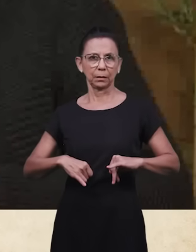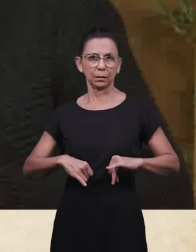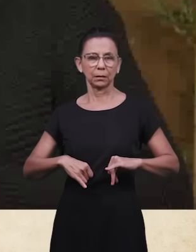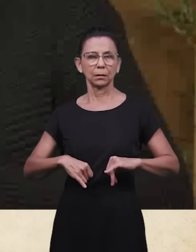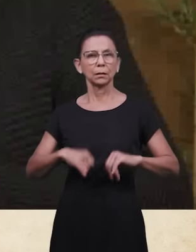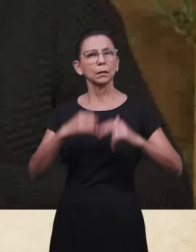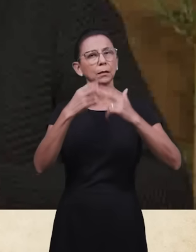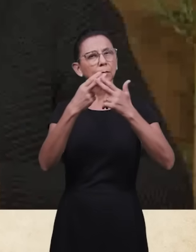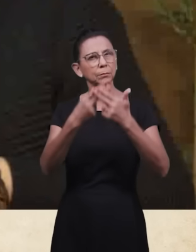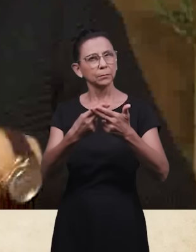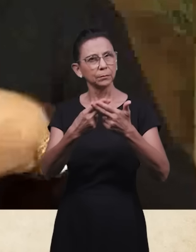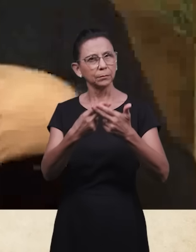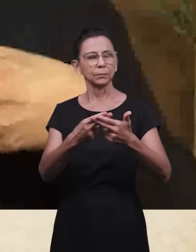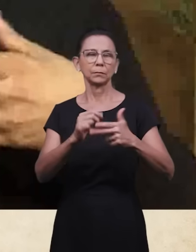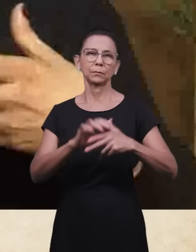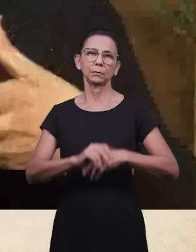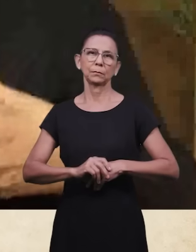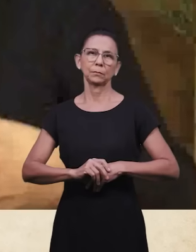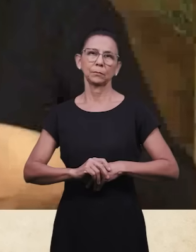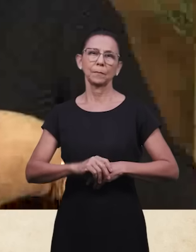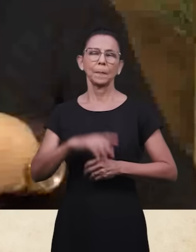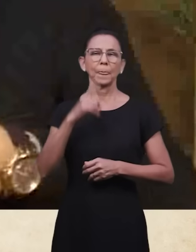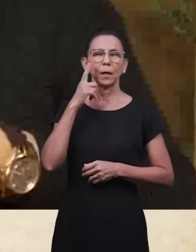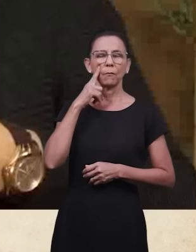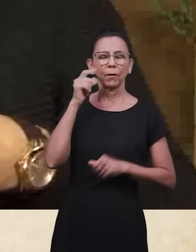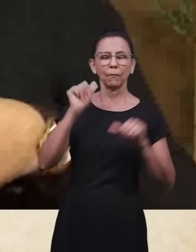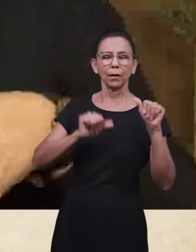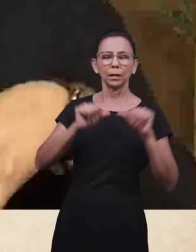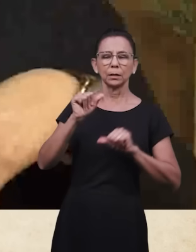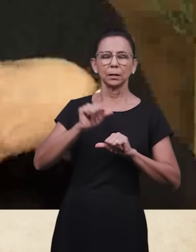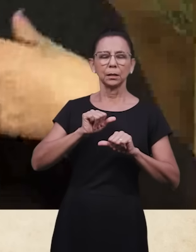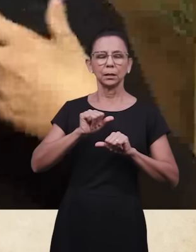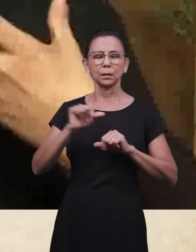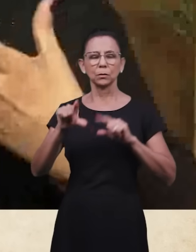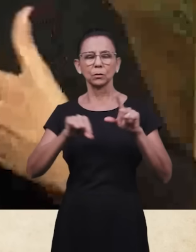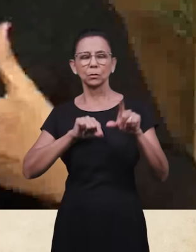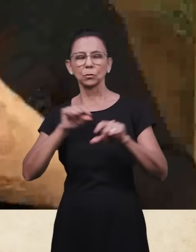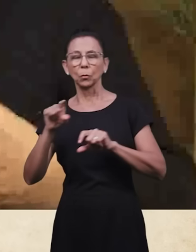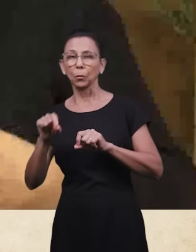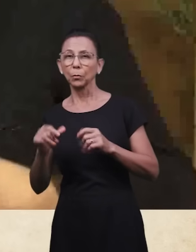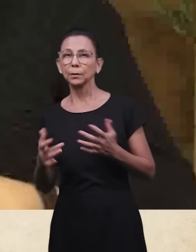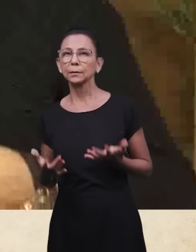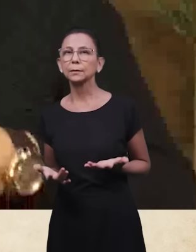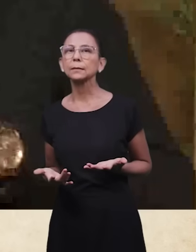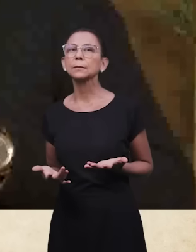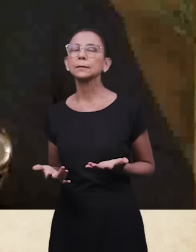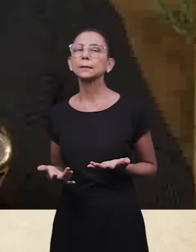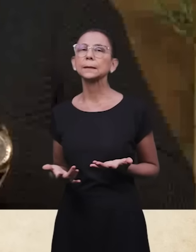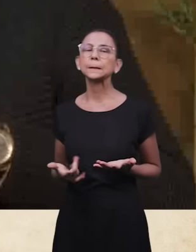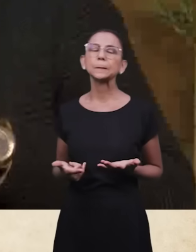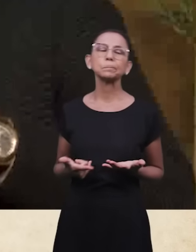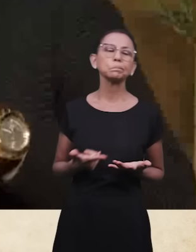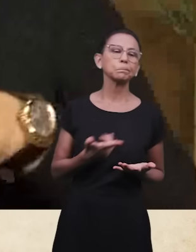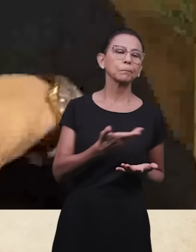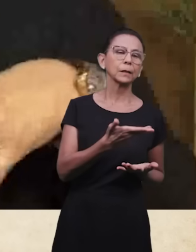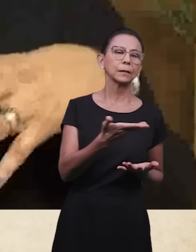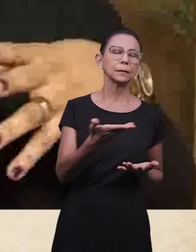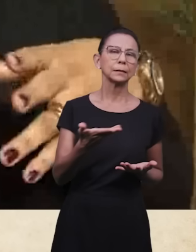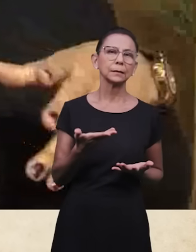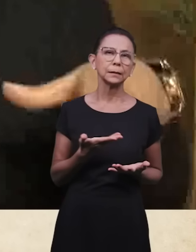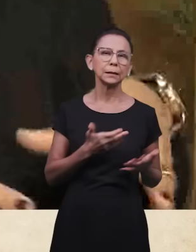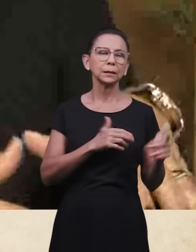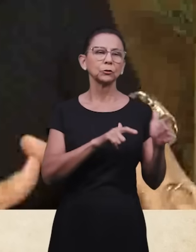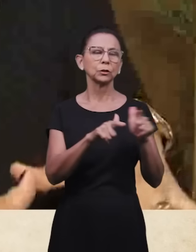nessa hora. Tenha um pouco de paciência, estude as opções que você tem, aquilo